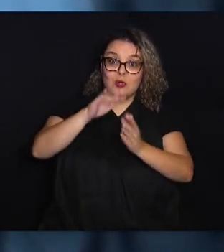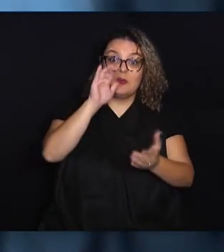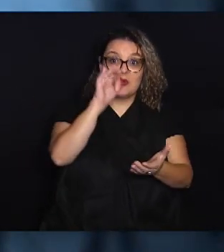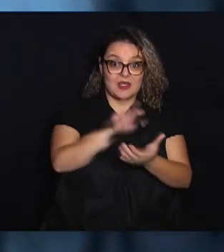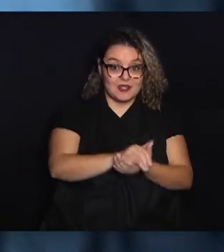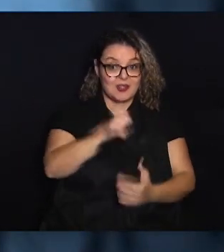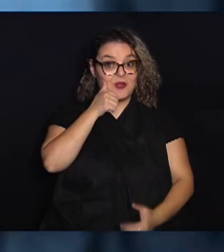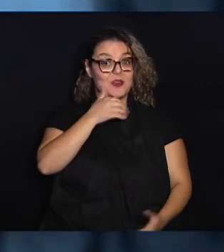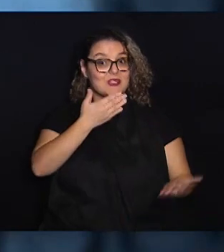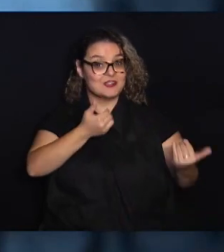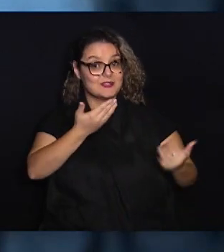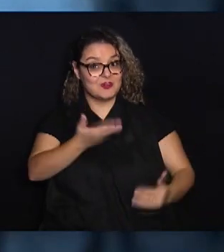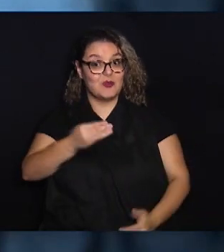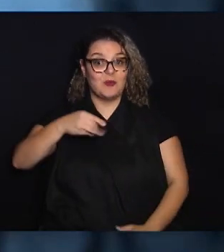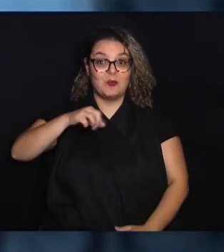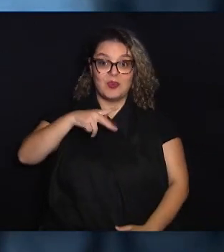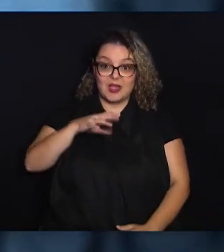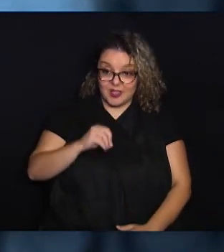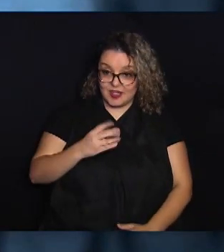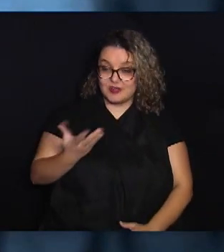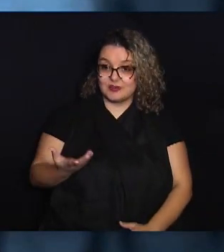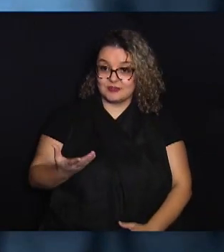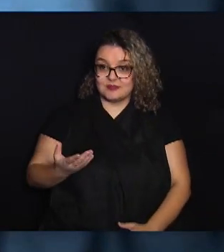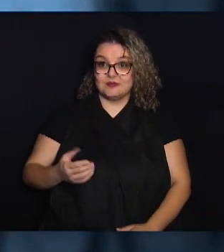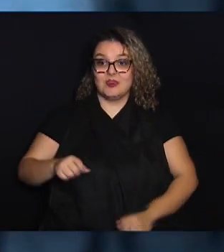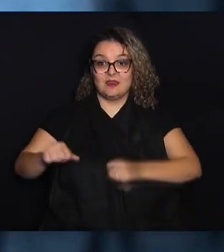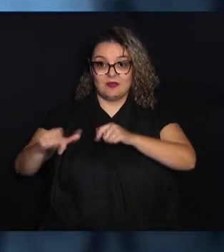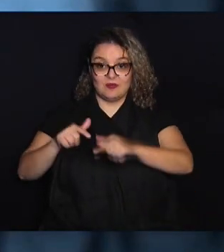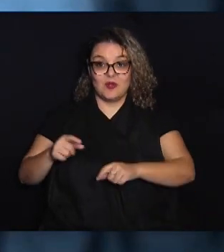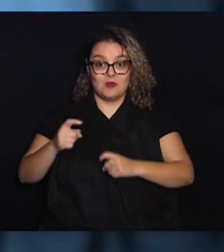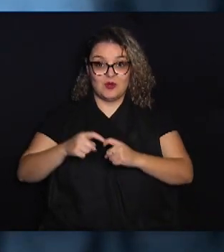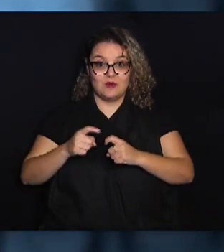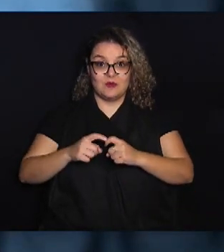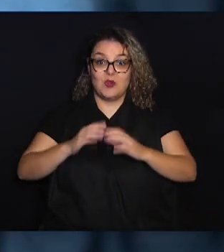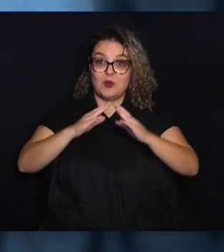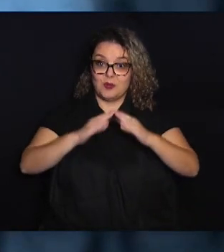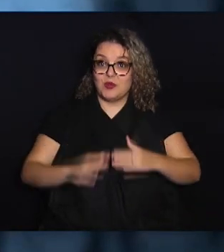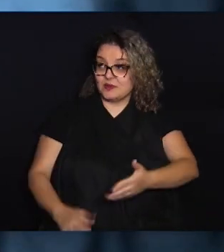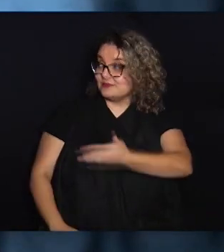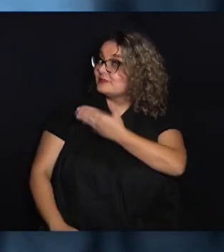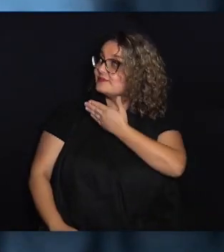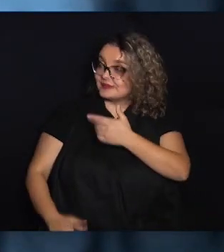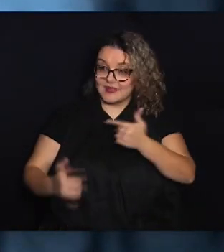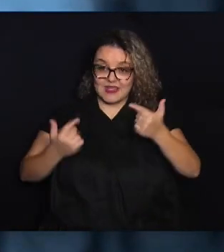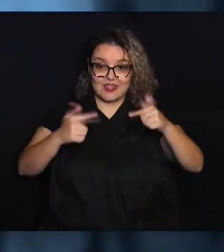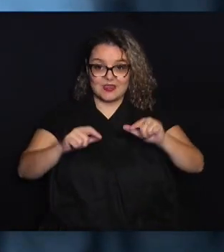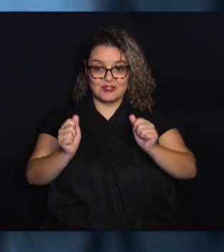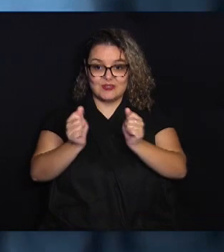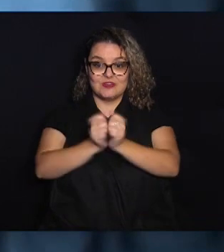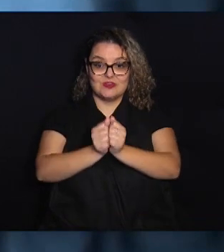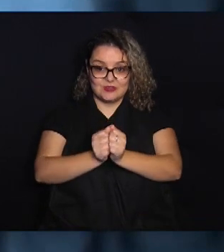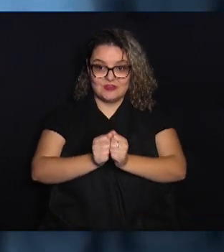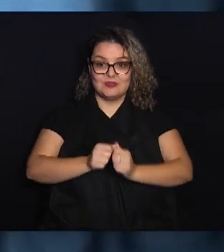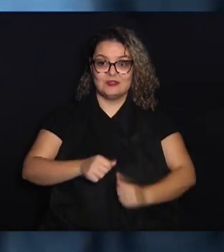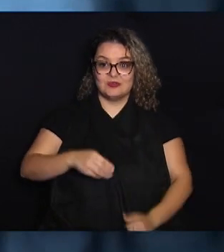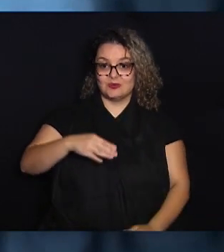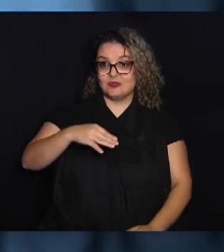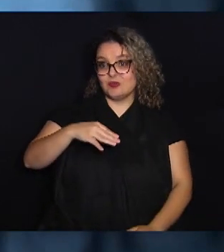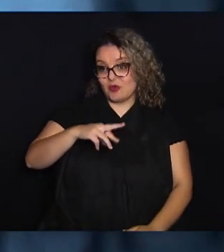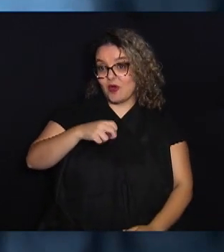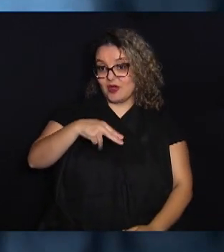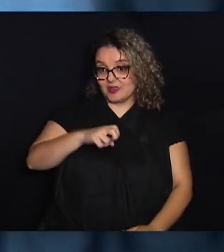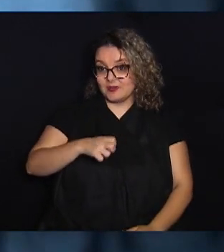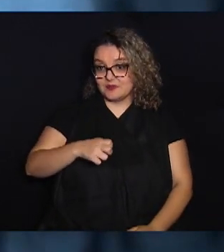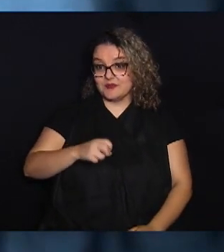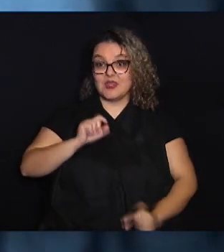moça. O Mário formou-se em medicina e morou um tempo aqui, nesse lugar aqui, junto com o Roque De Marco e a família dele. De quem